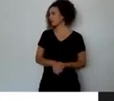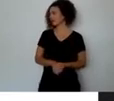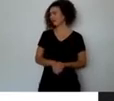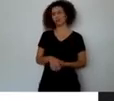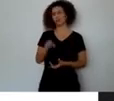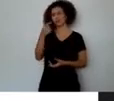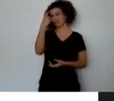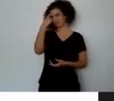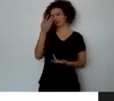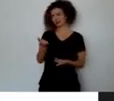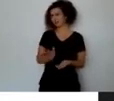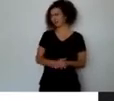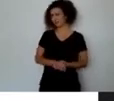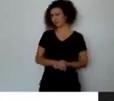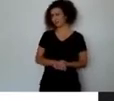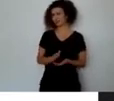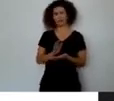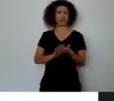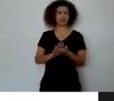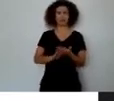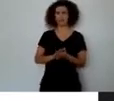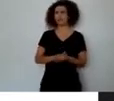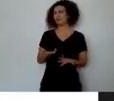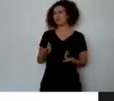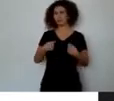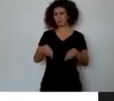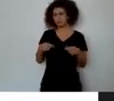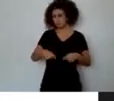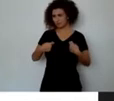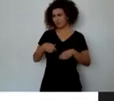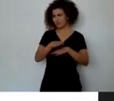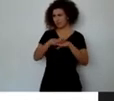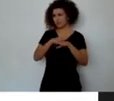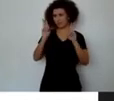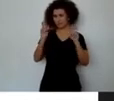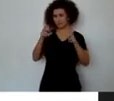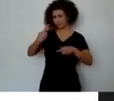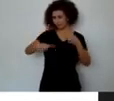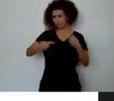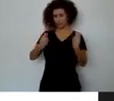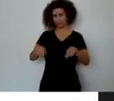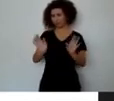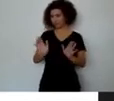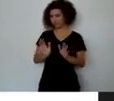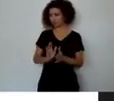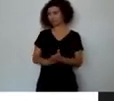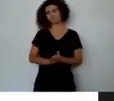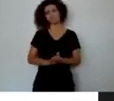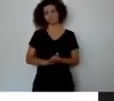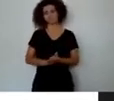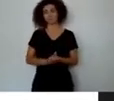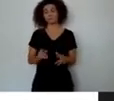cabeça, não vamos conversar sobre esse tema, não. E uma coisa muito frequente que é a questão do racismo,